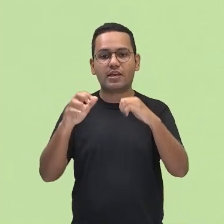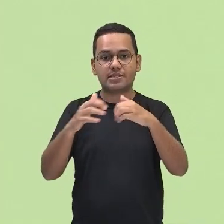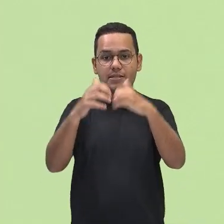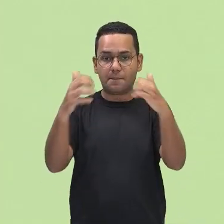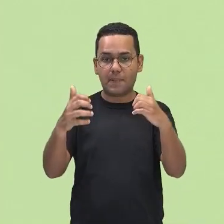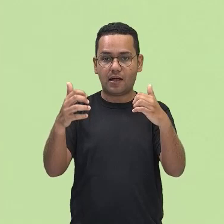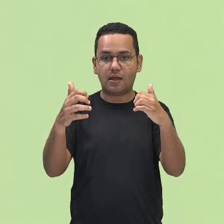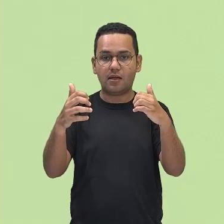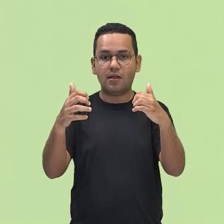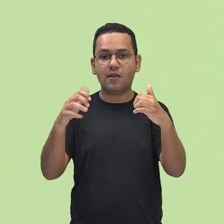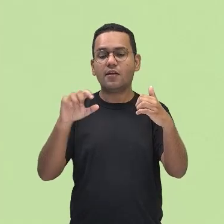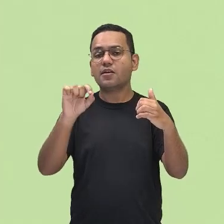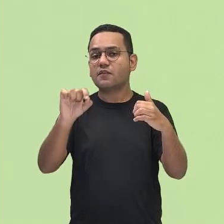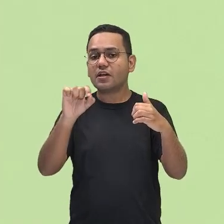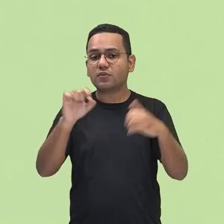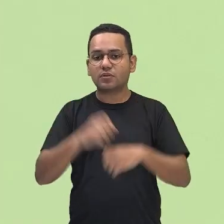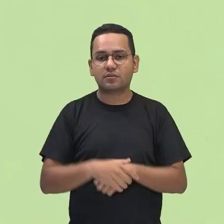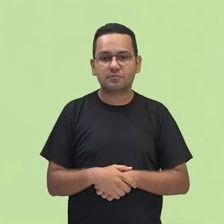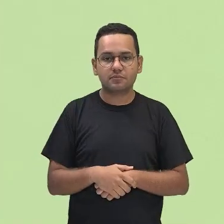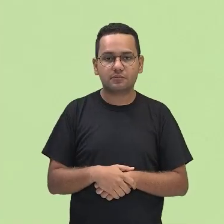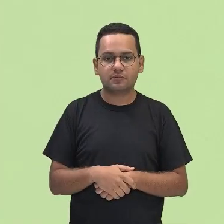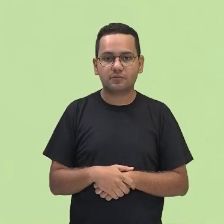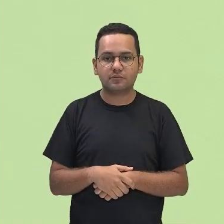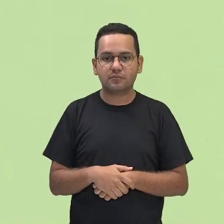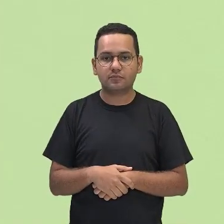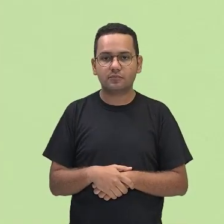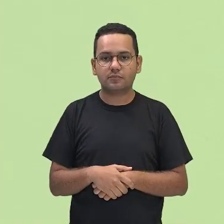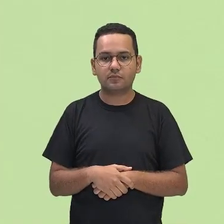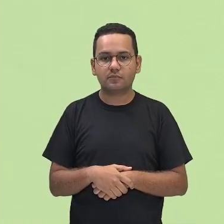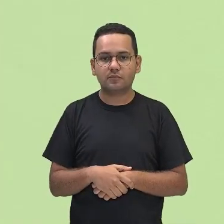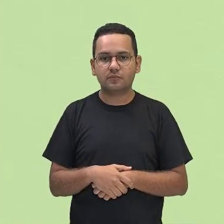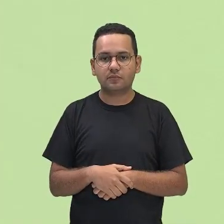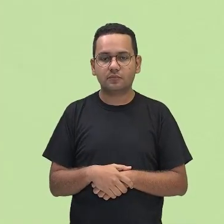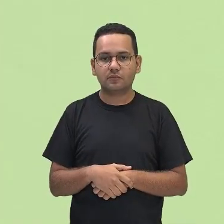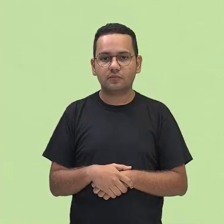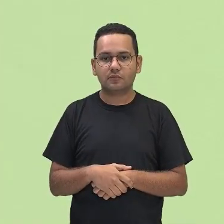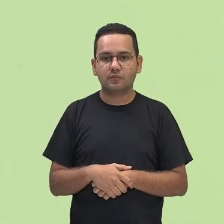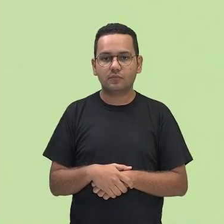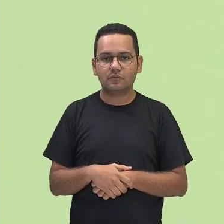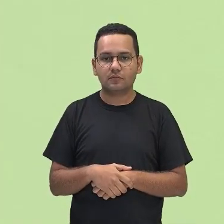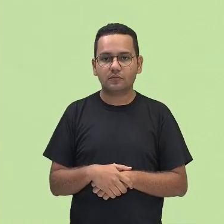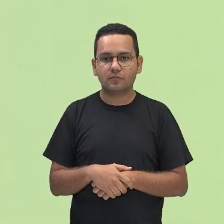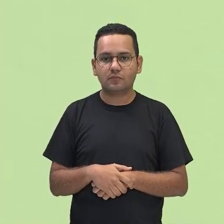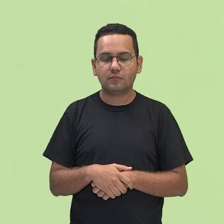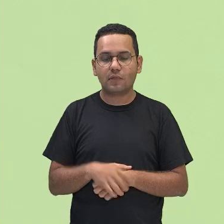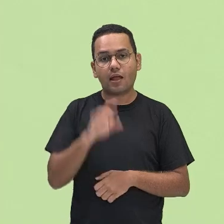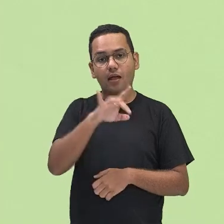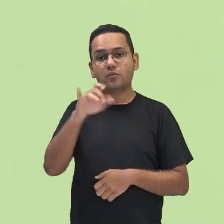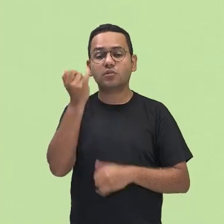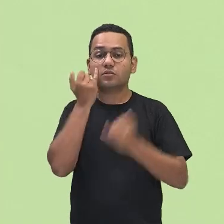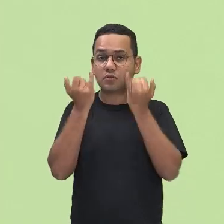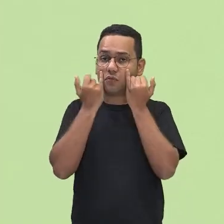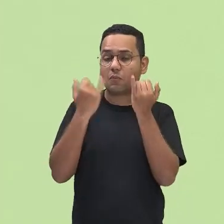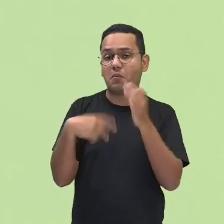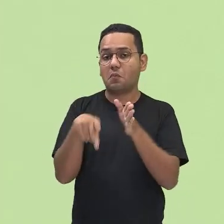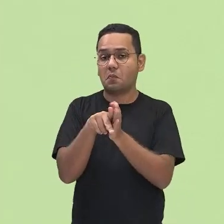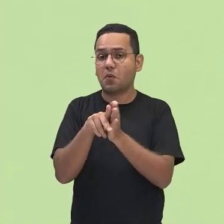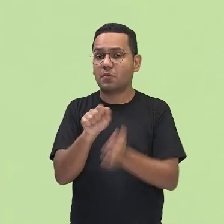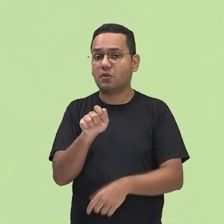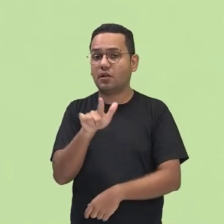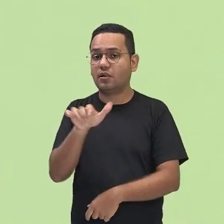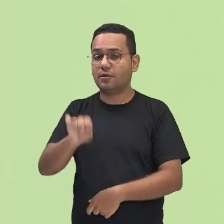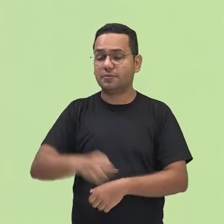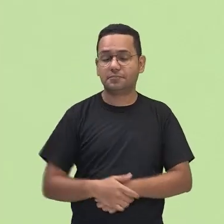só vai um para cada um dos alelos, né? Ou seja, para cada um dos gametas, certo? Bom, todo esse conhecimento